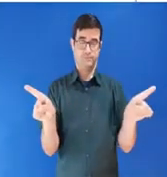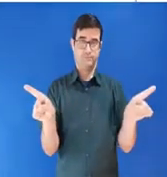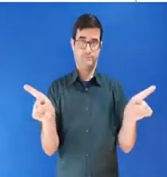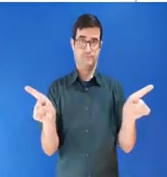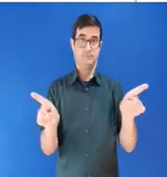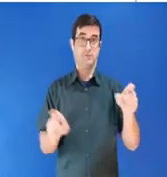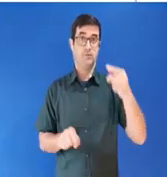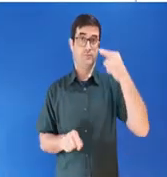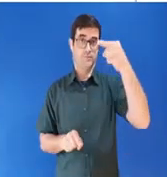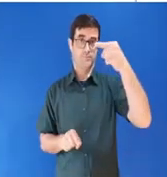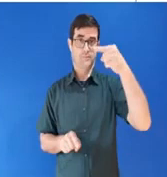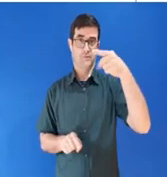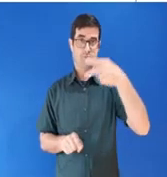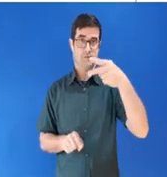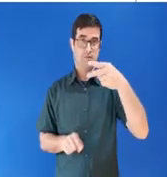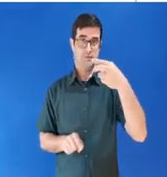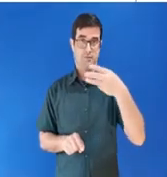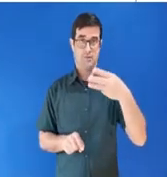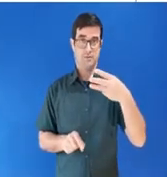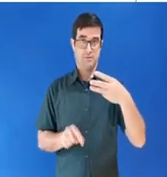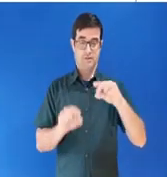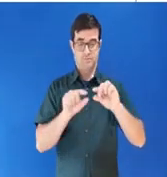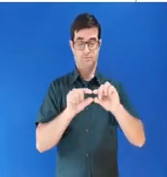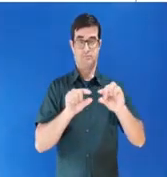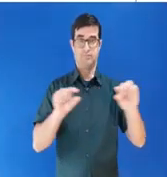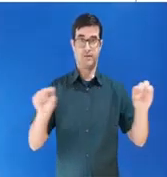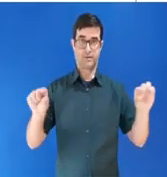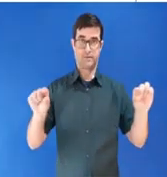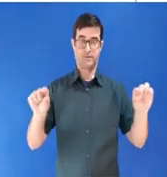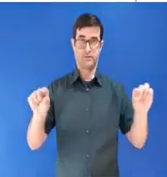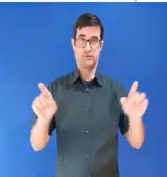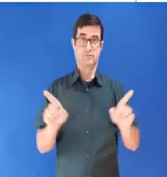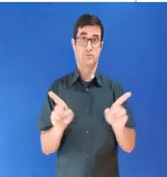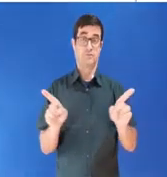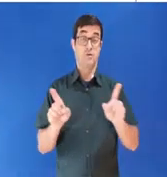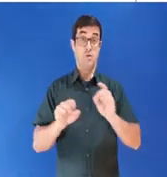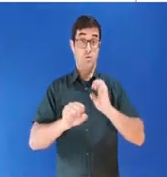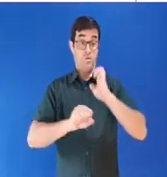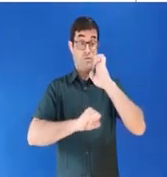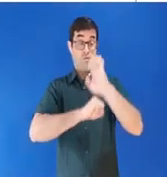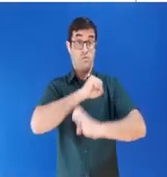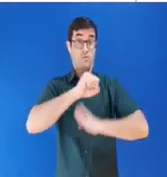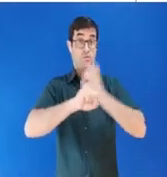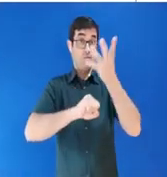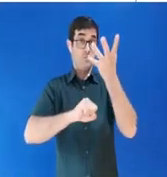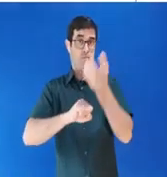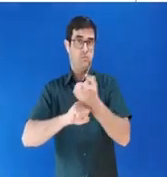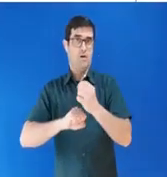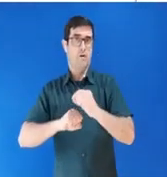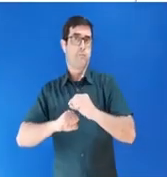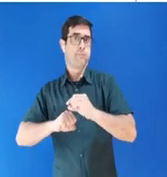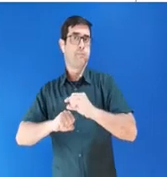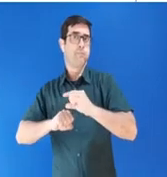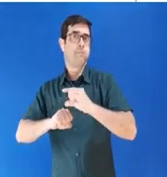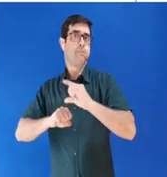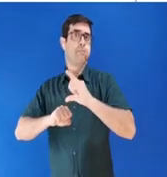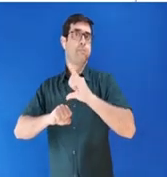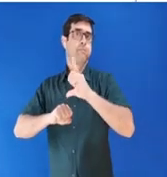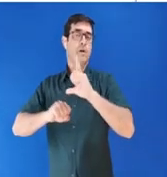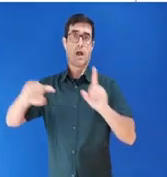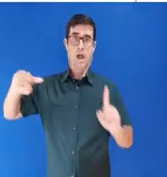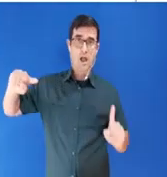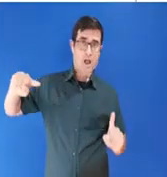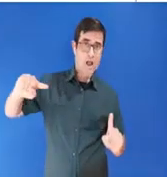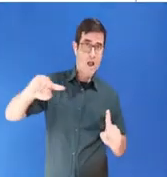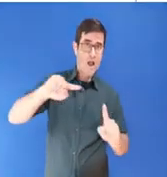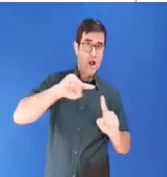que eu posso dizer dessa espécie? Que conforme vai aumentando a carga nuclear efetiva, aumenta a afinidade eletrônica,